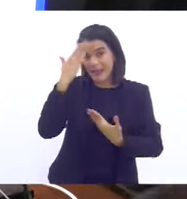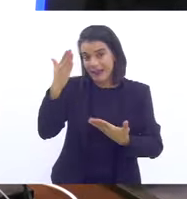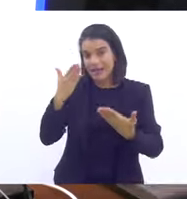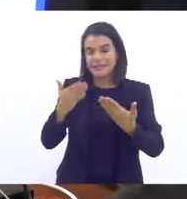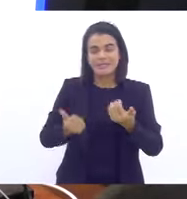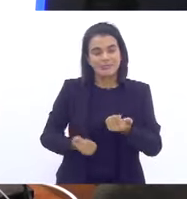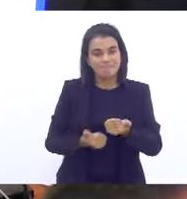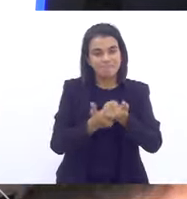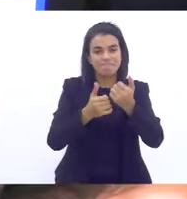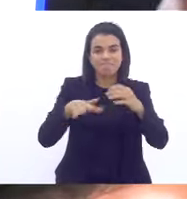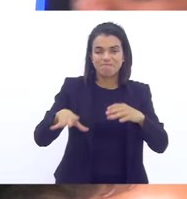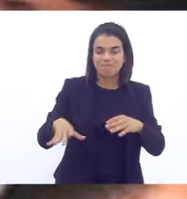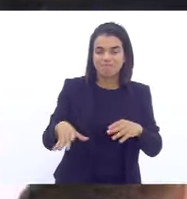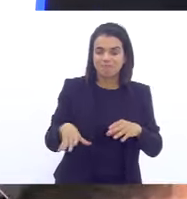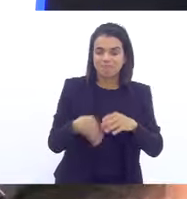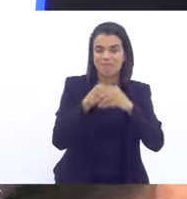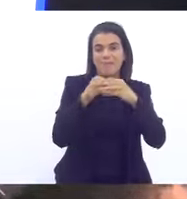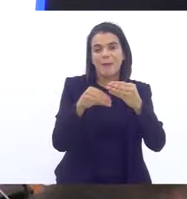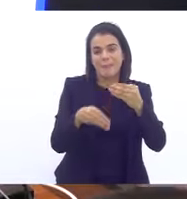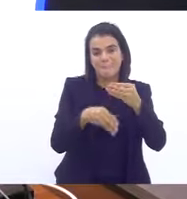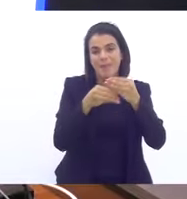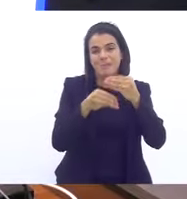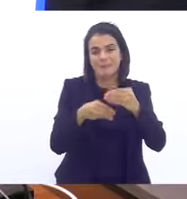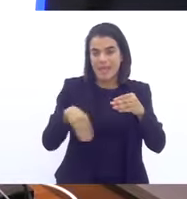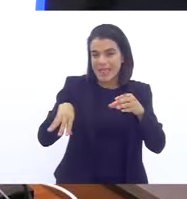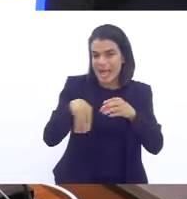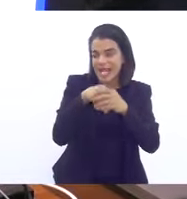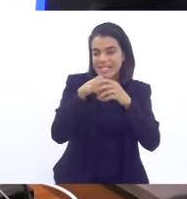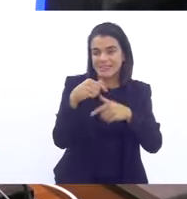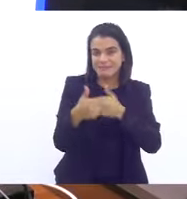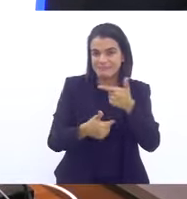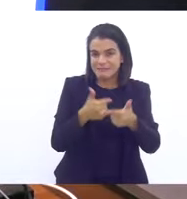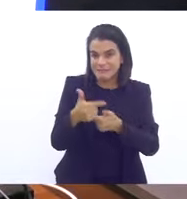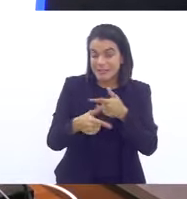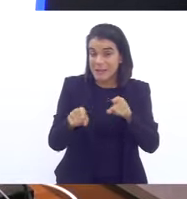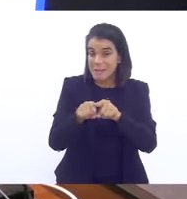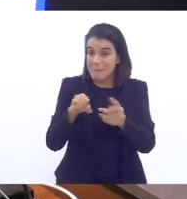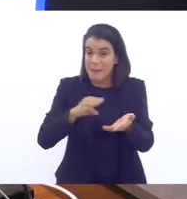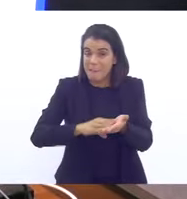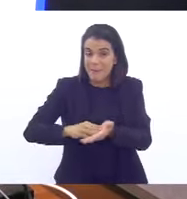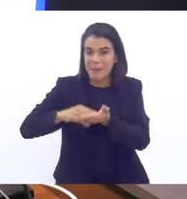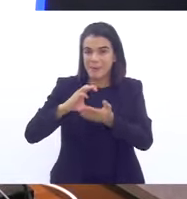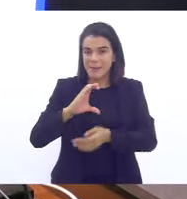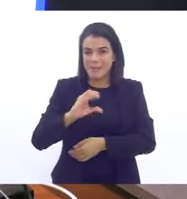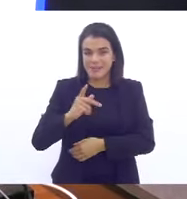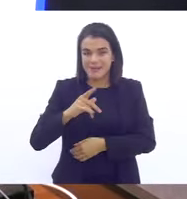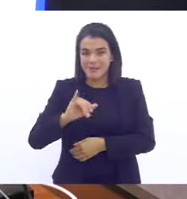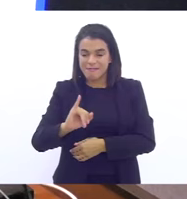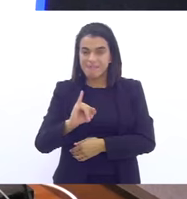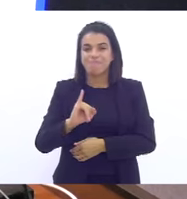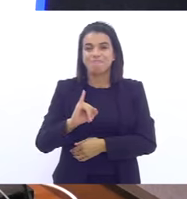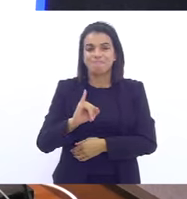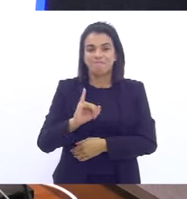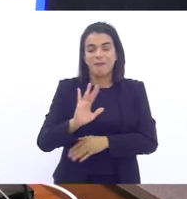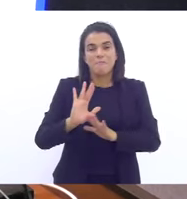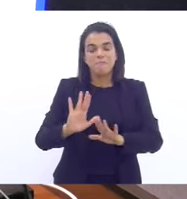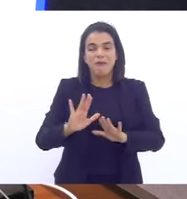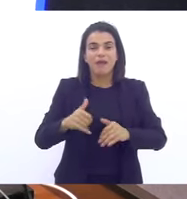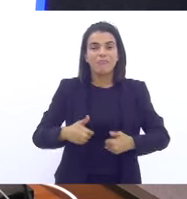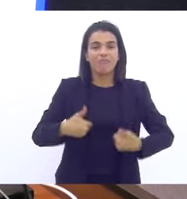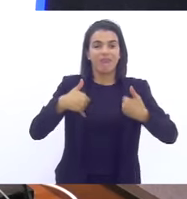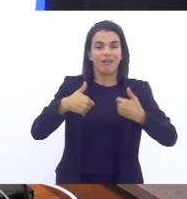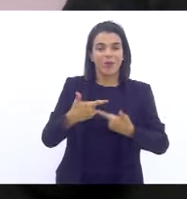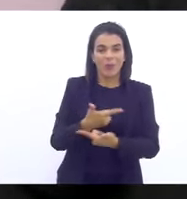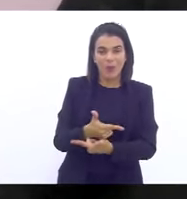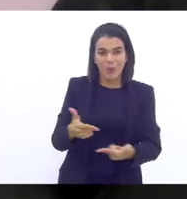colaboração sempre com a CPI, com a integração com os trabalhos. Vossa Excelência, que também é membro da CPI, mas desprovido de qualquer vaidade, tem se